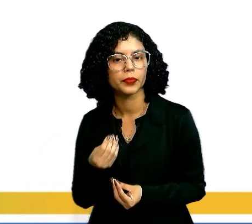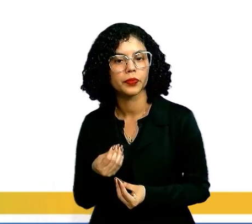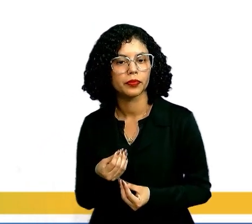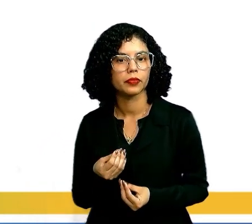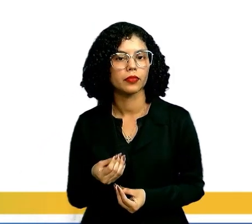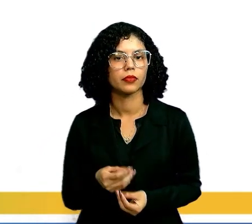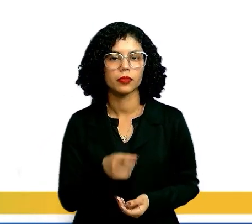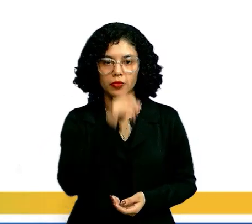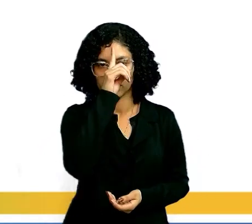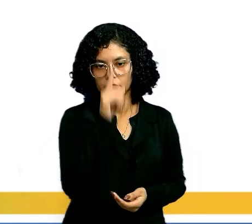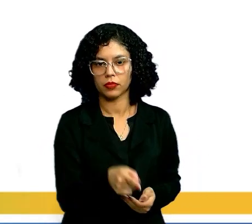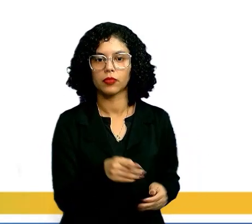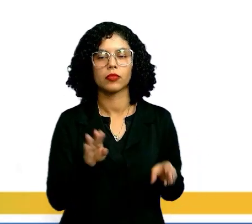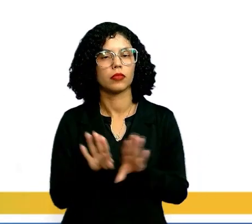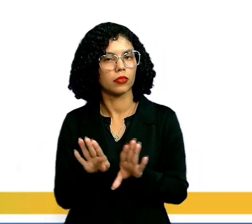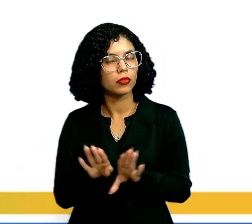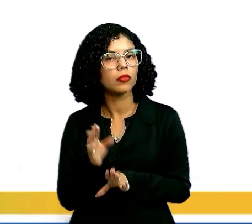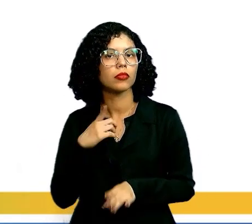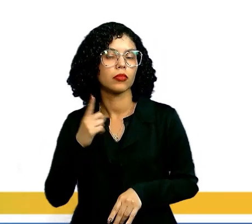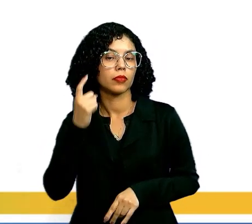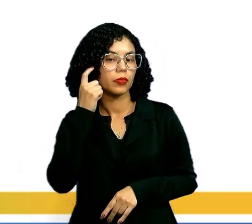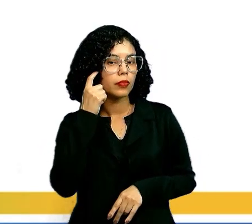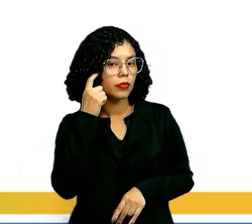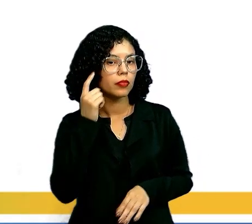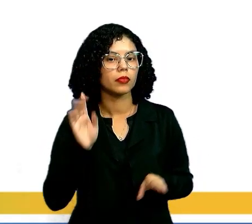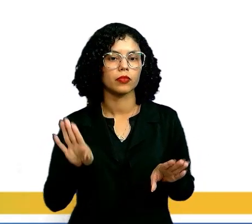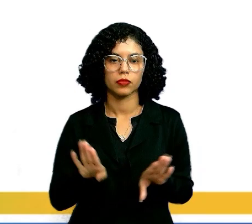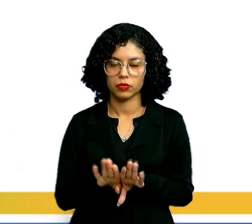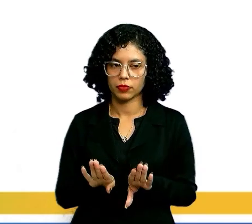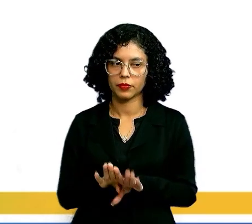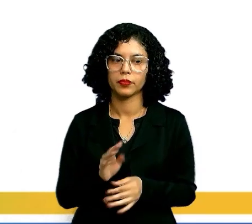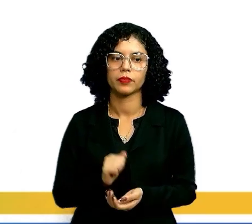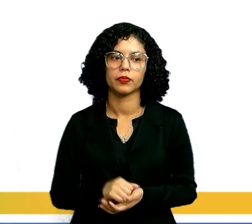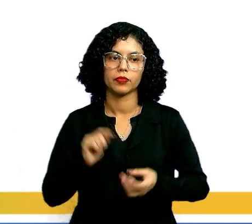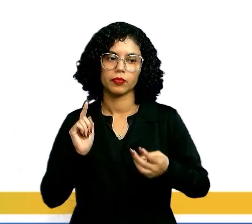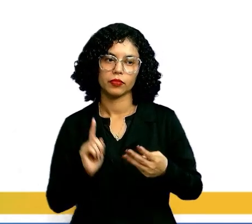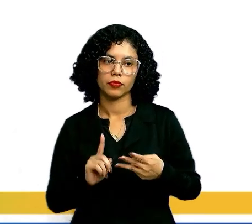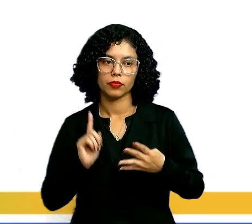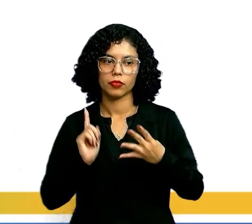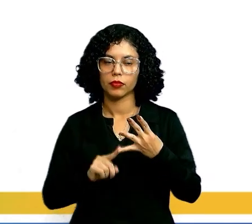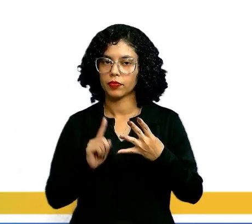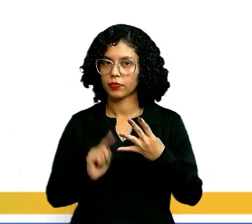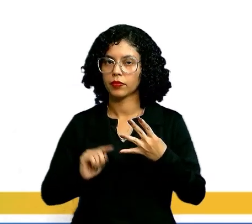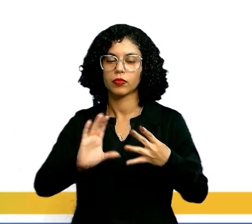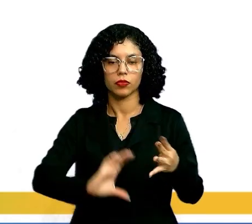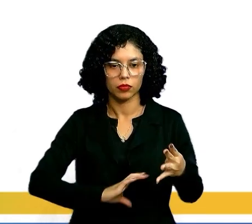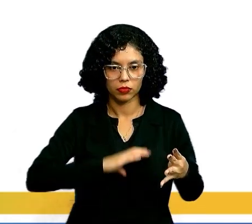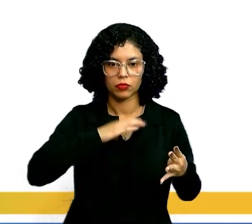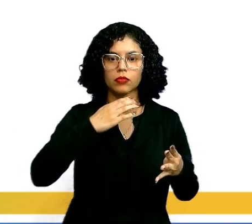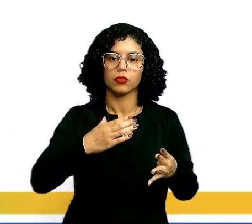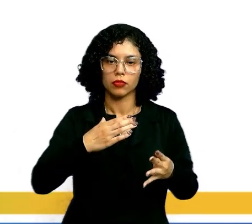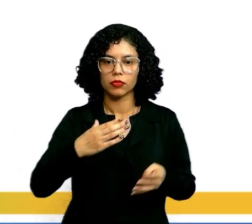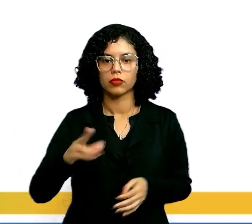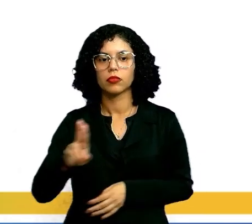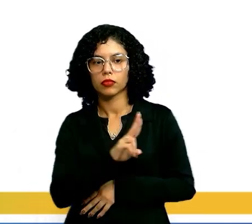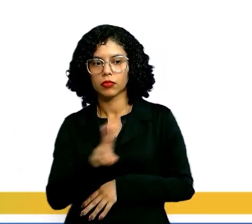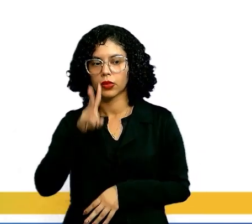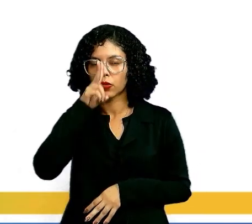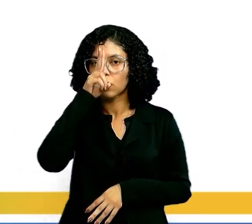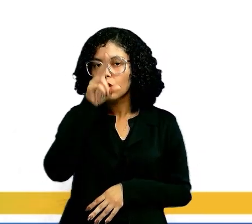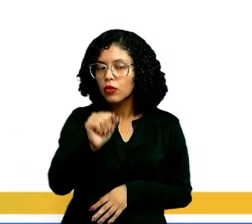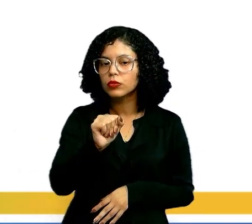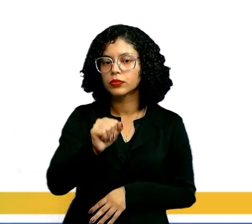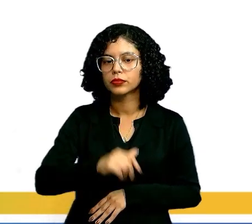do Aristóteles também tinha esse tipo de pensamento e Finalmente nós temos a coragem né também chamada de força